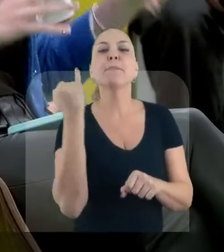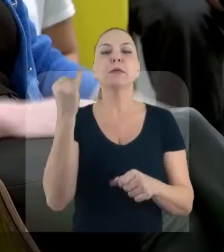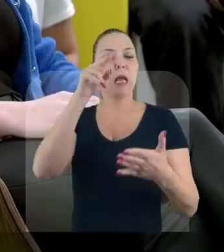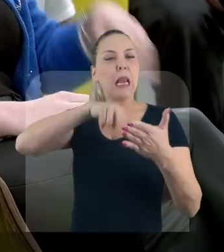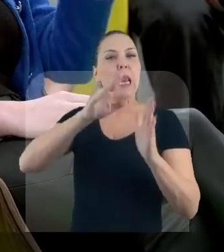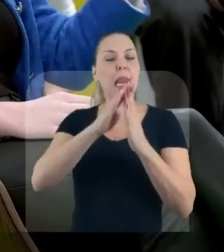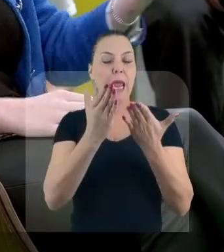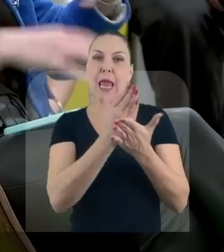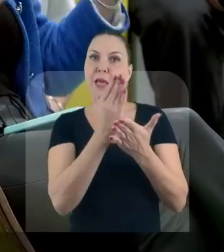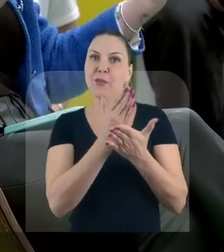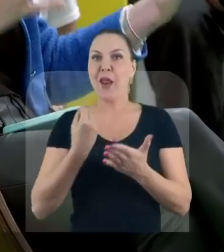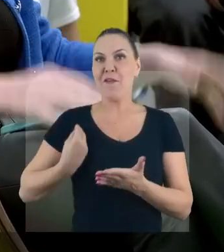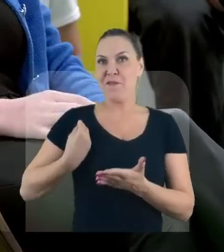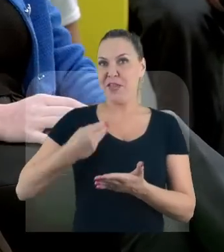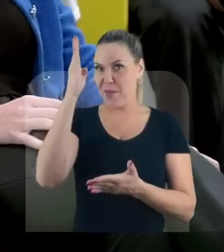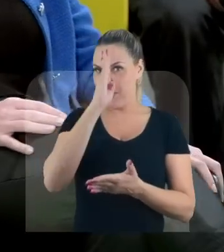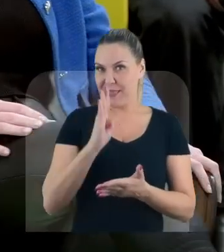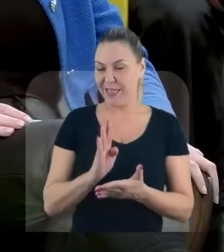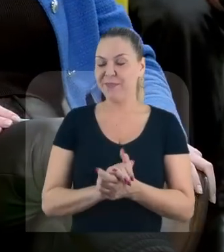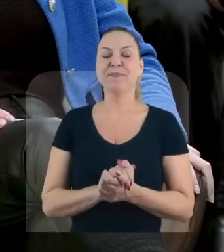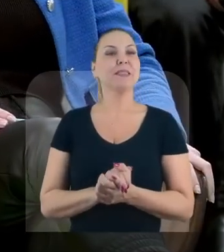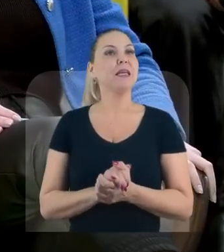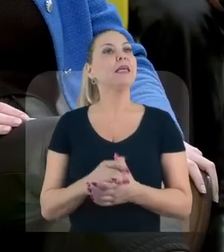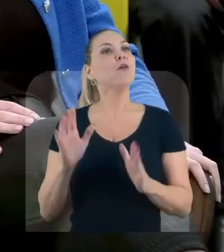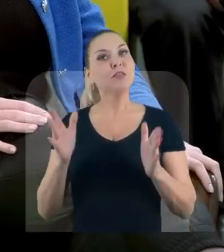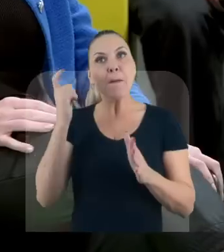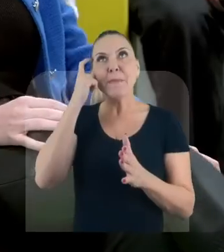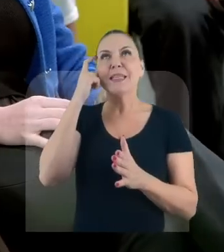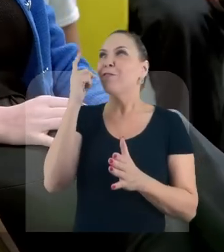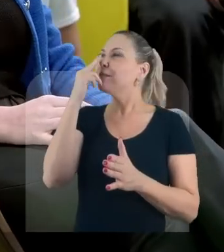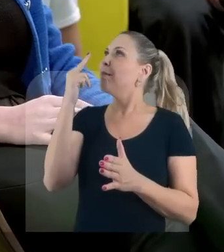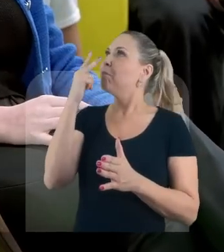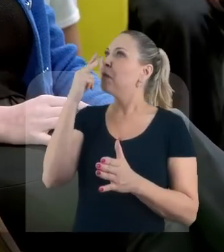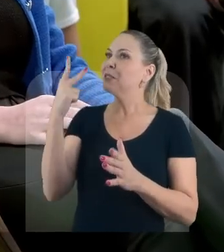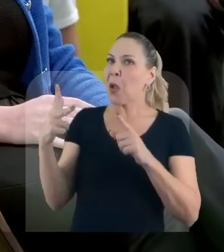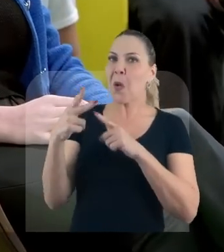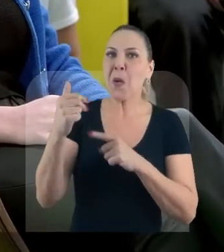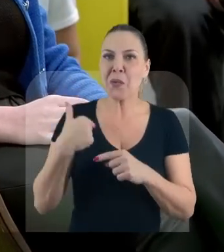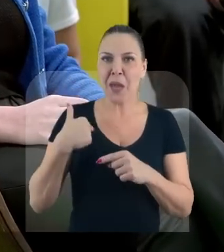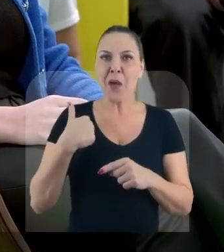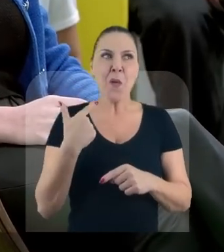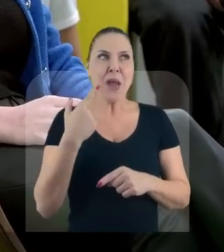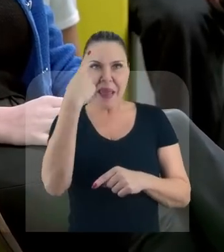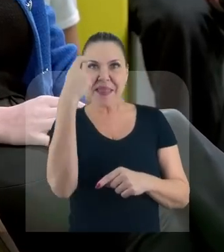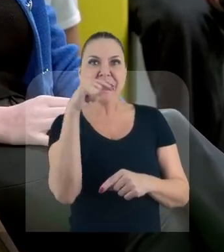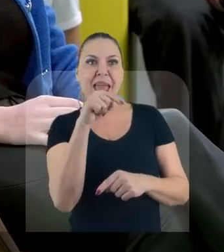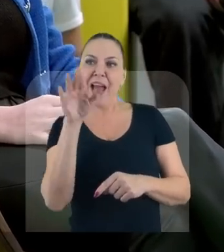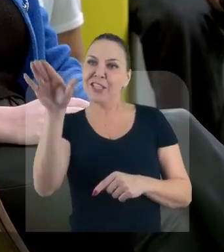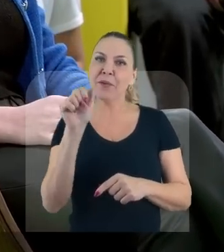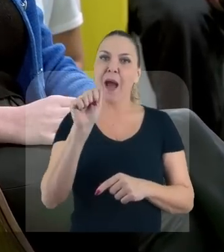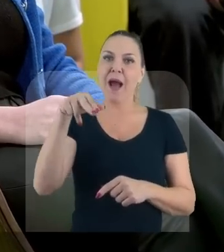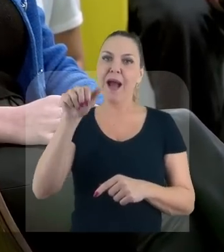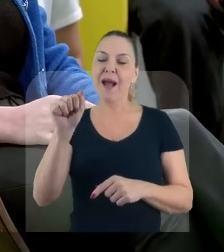leitura na vida do brasileiro. Eu vou contar só um minutinho aqui, só vou falar o seguinte. Eu já estava pensando, você cortou o que eu ia fazer. Eu ia chamar a Ana